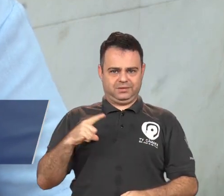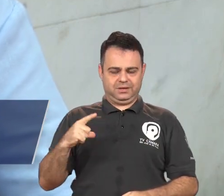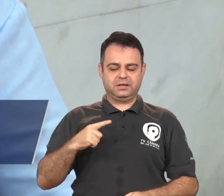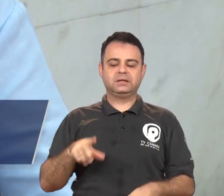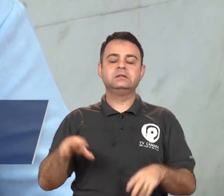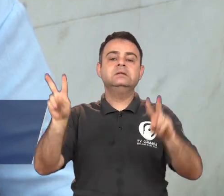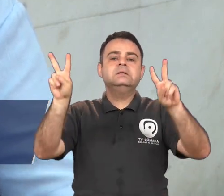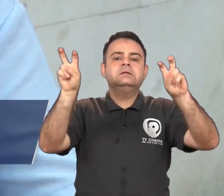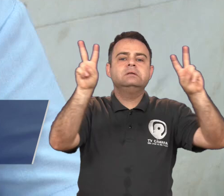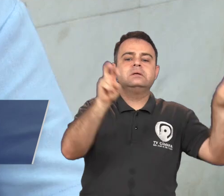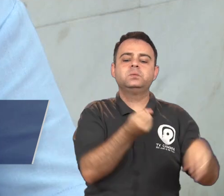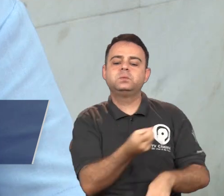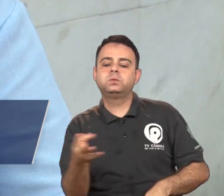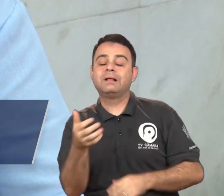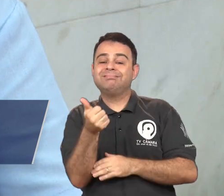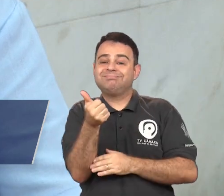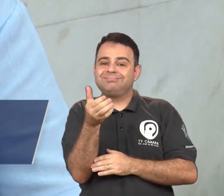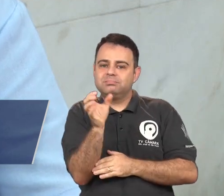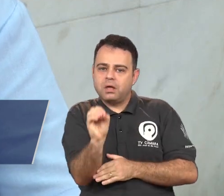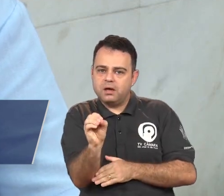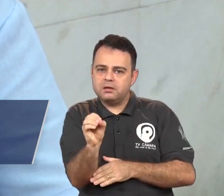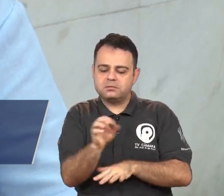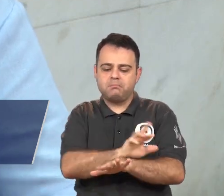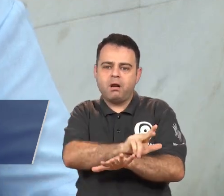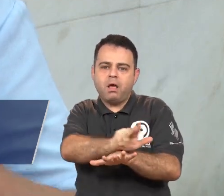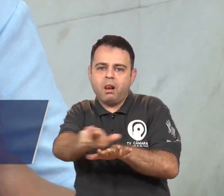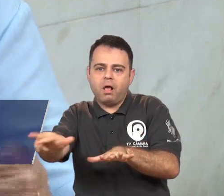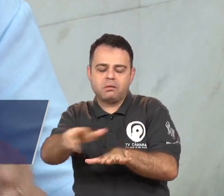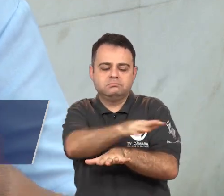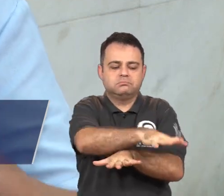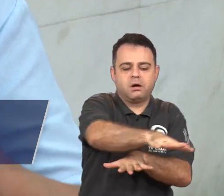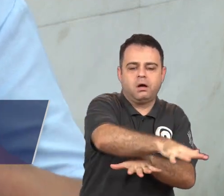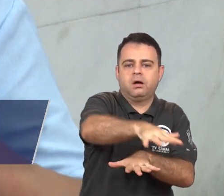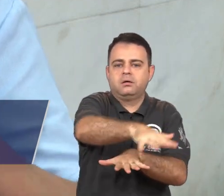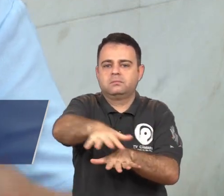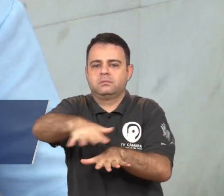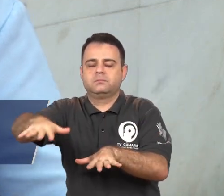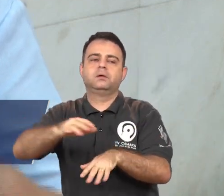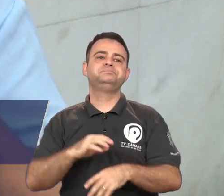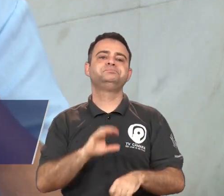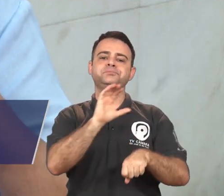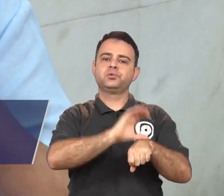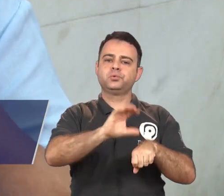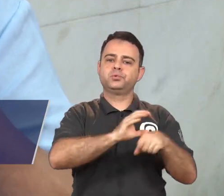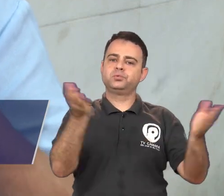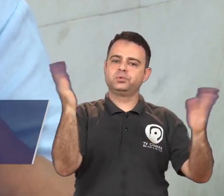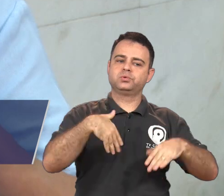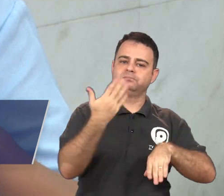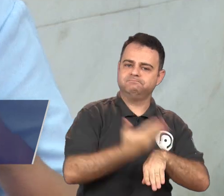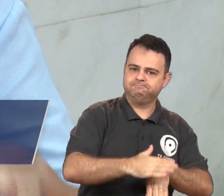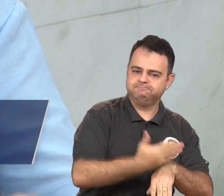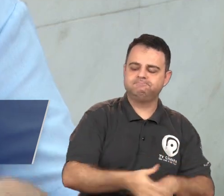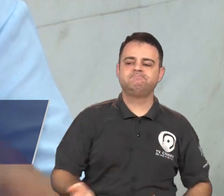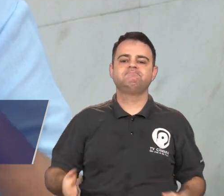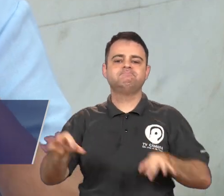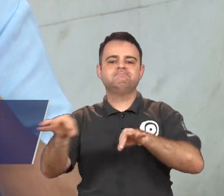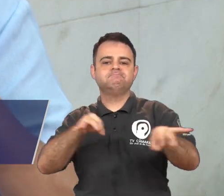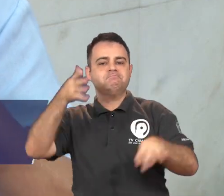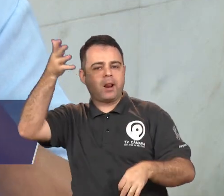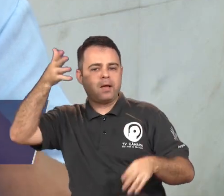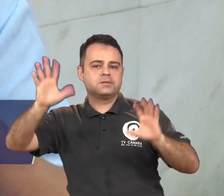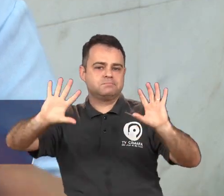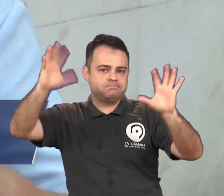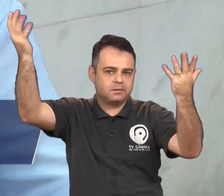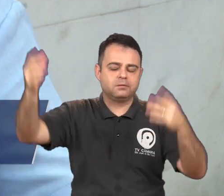10 eixos da Fênix, que a gente trabalha com esses eixos de capacitação, de